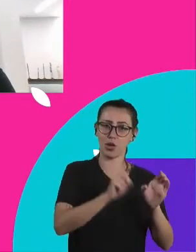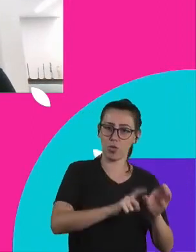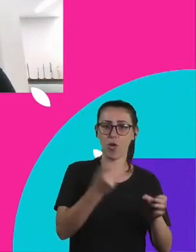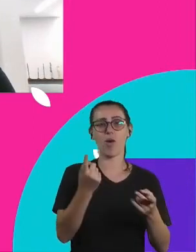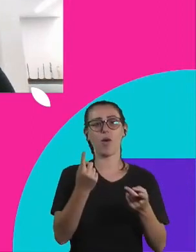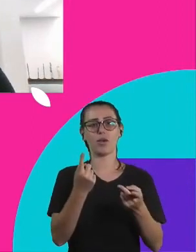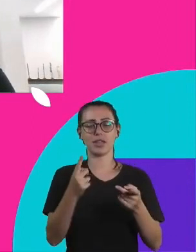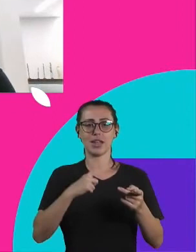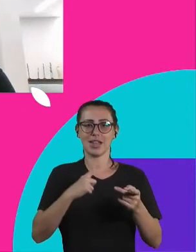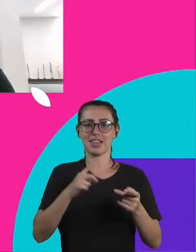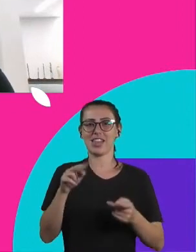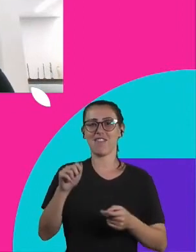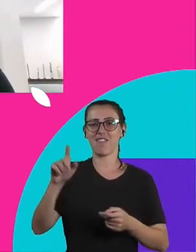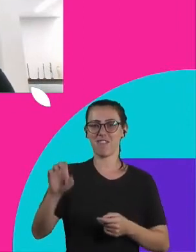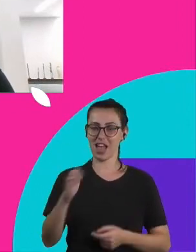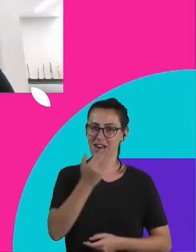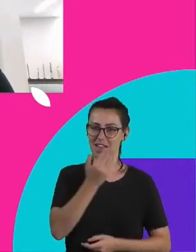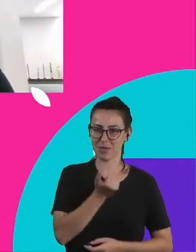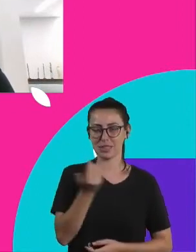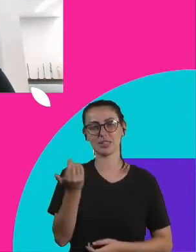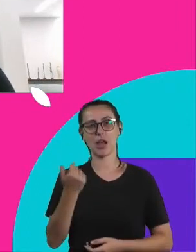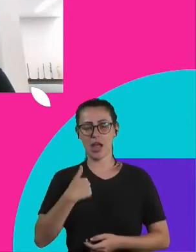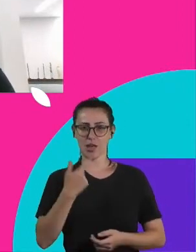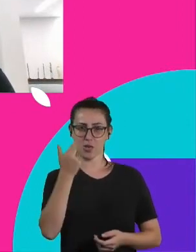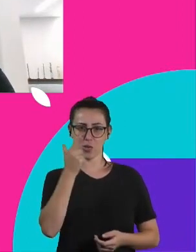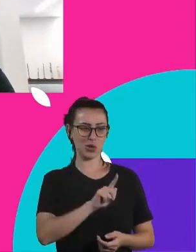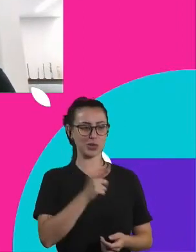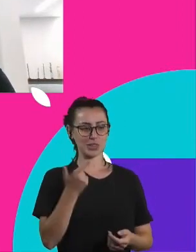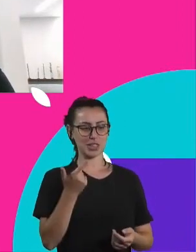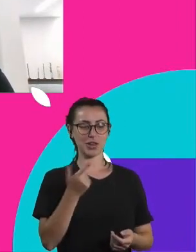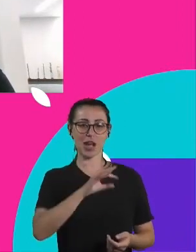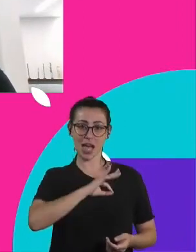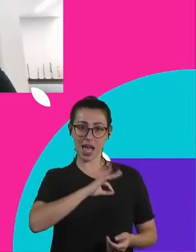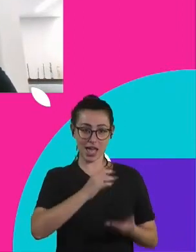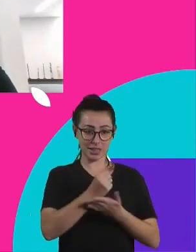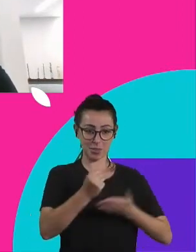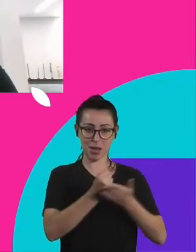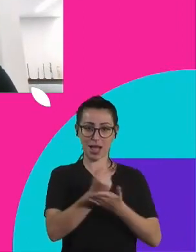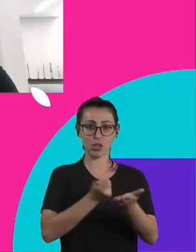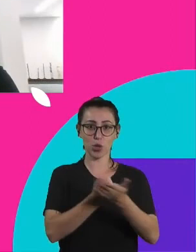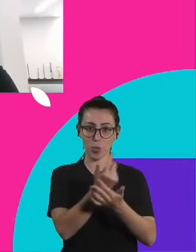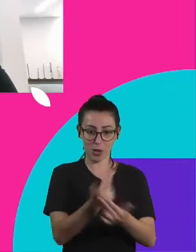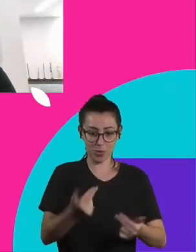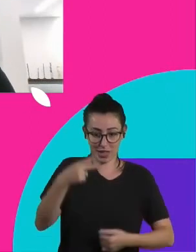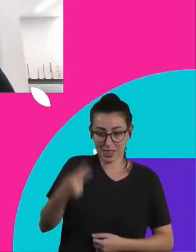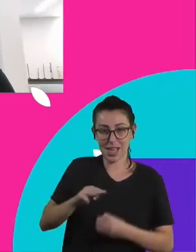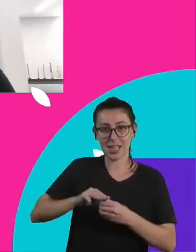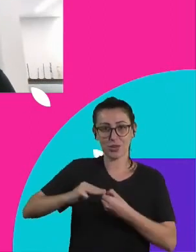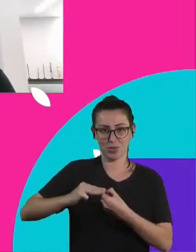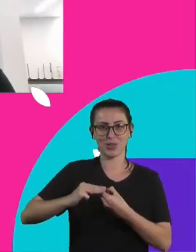o aluguel social, o renda básica, eu pago os funcionários, e eles vão comprar aqui no meu município, aumentando a